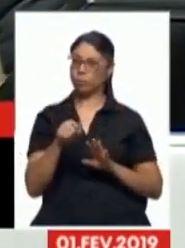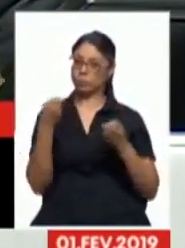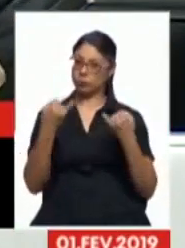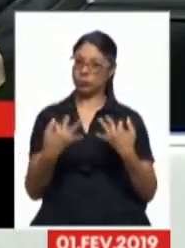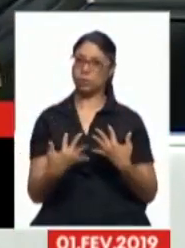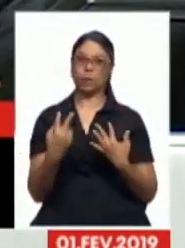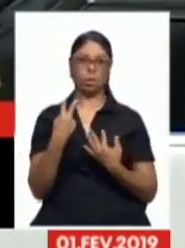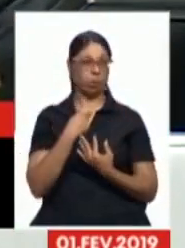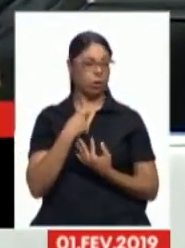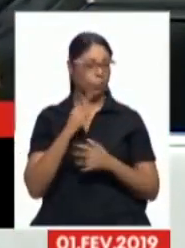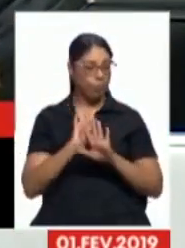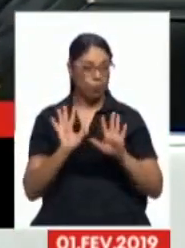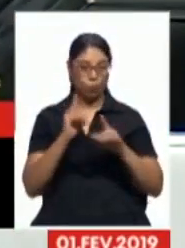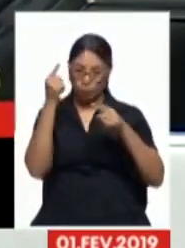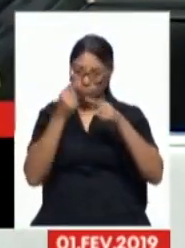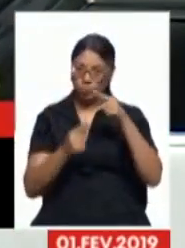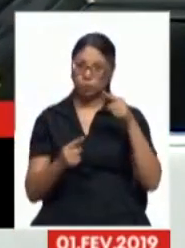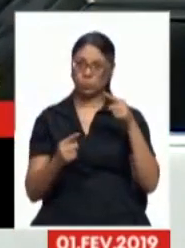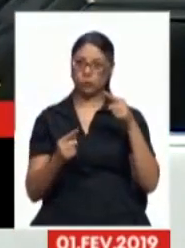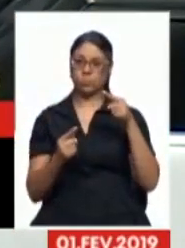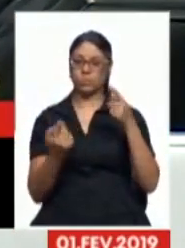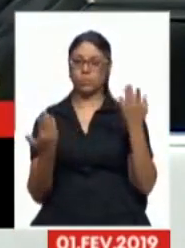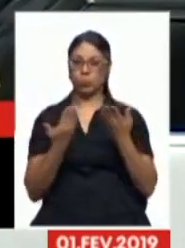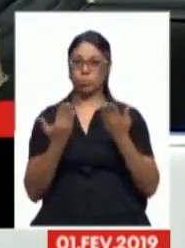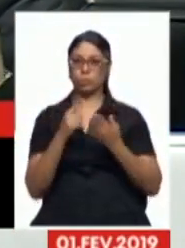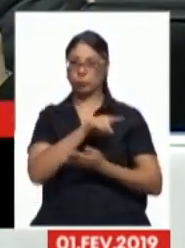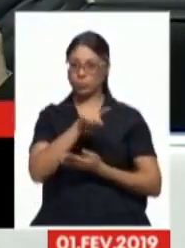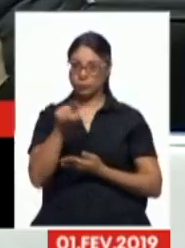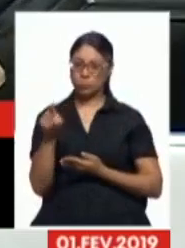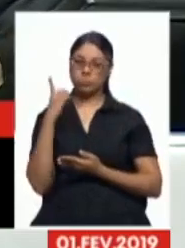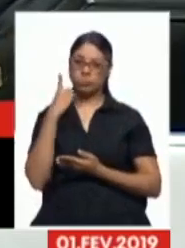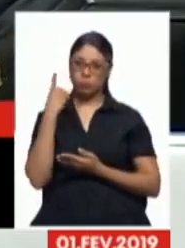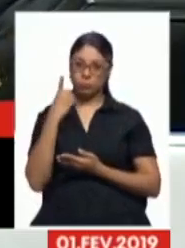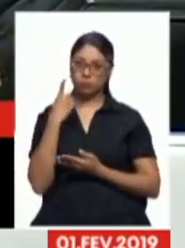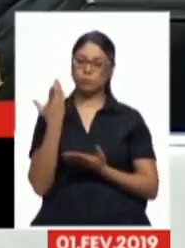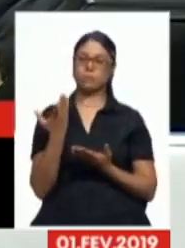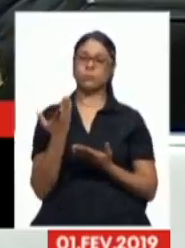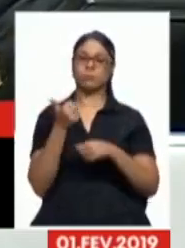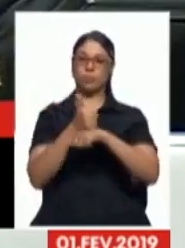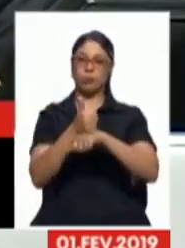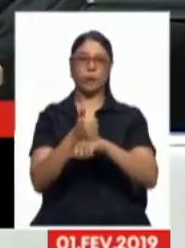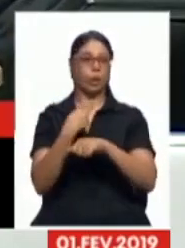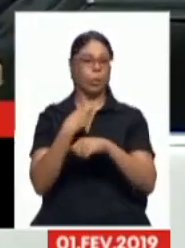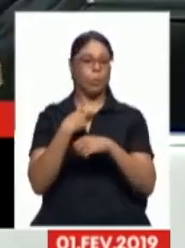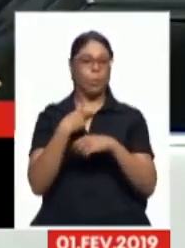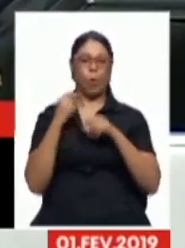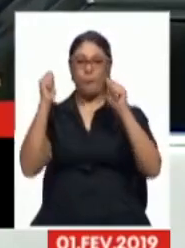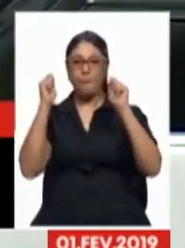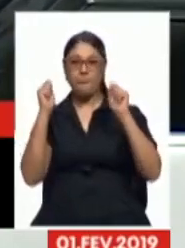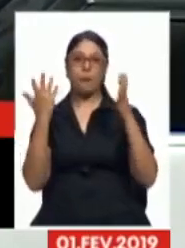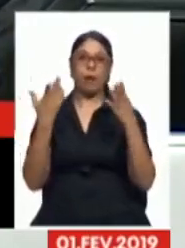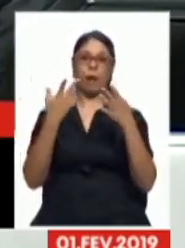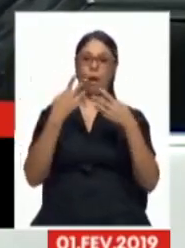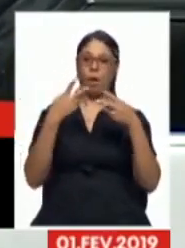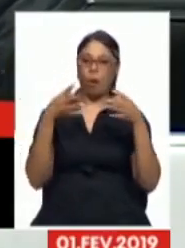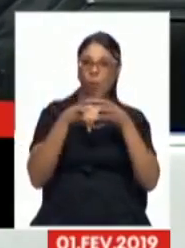é permitido ao compromissando qualquer tipo de manifestação partidária nesta sessão